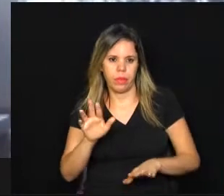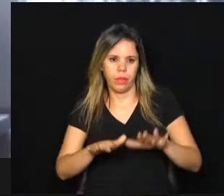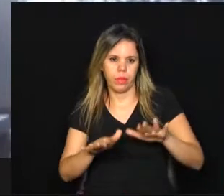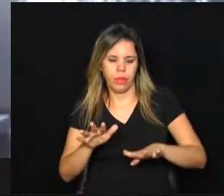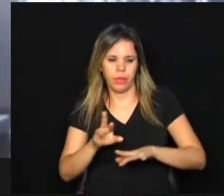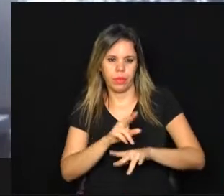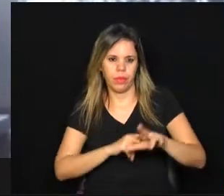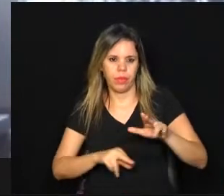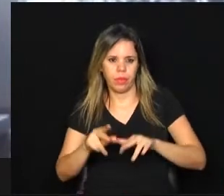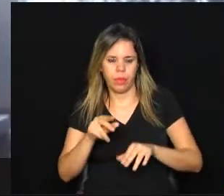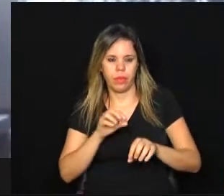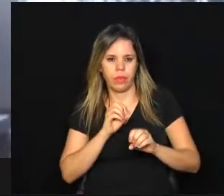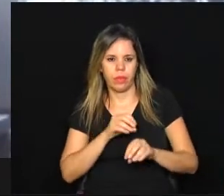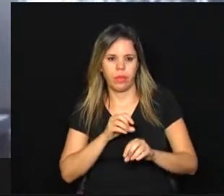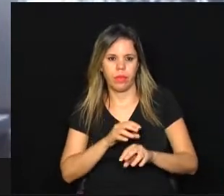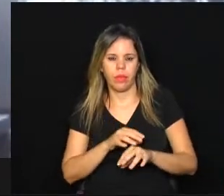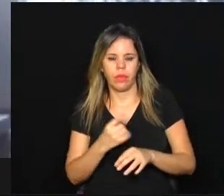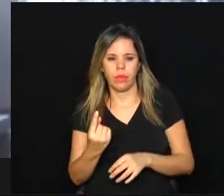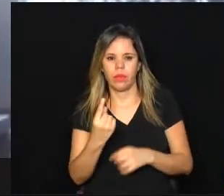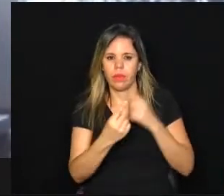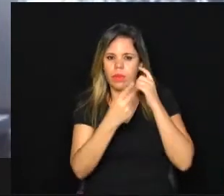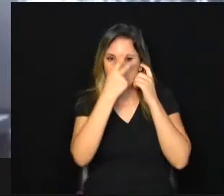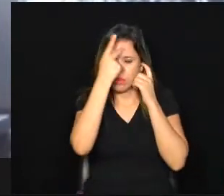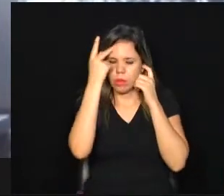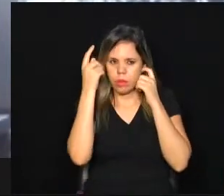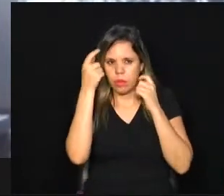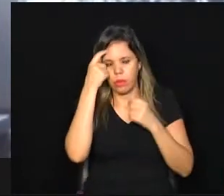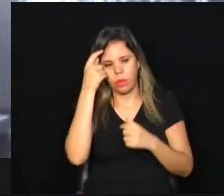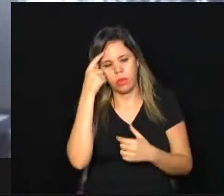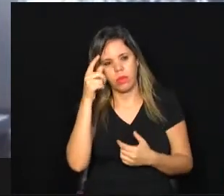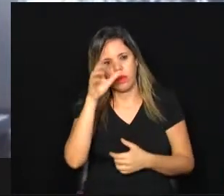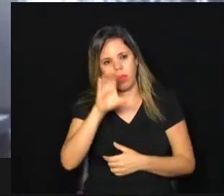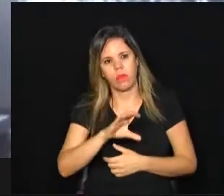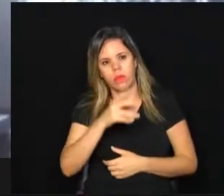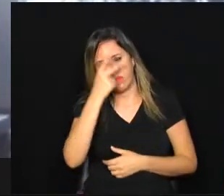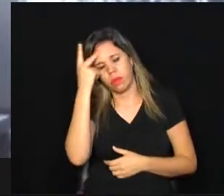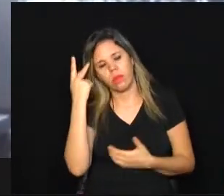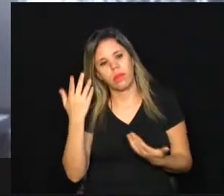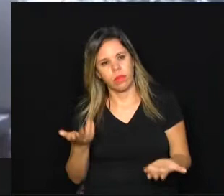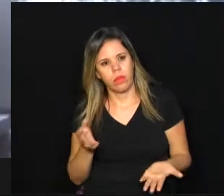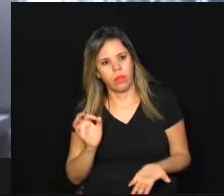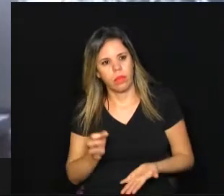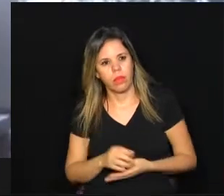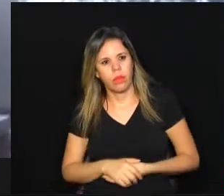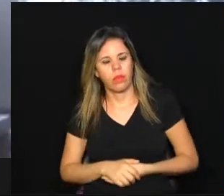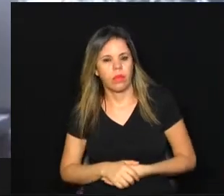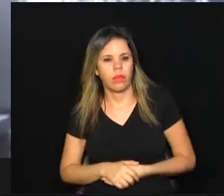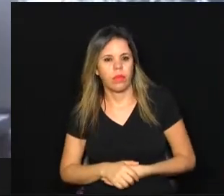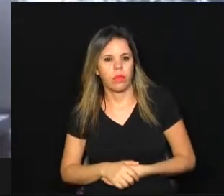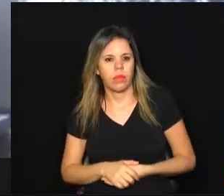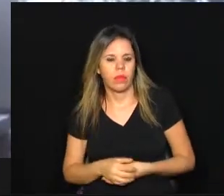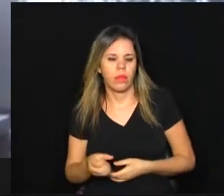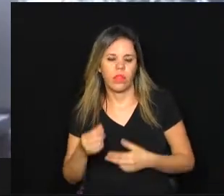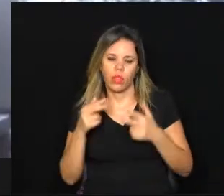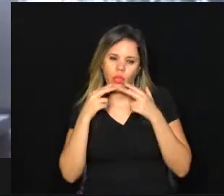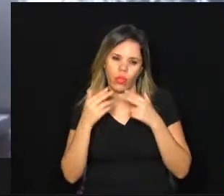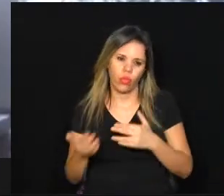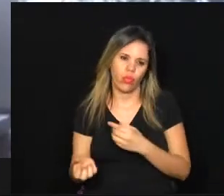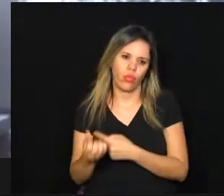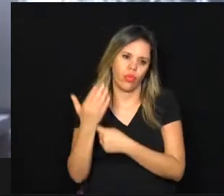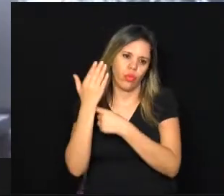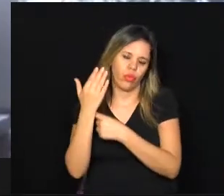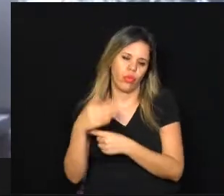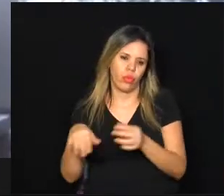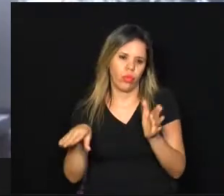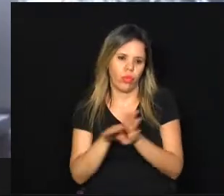a questão da educação de cada um, a educação cidadã, né? Com certeza é uma inovação tecnológica que vem